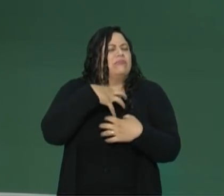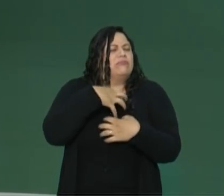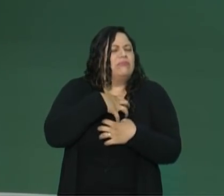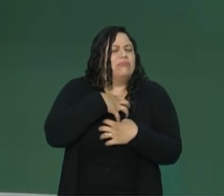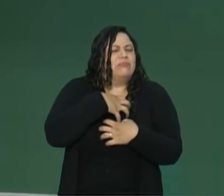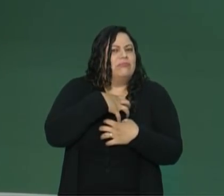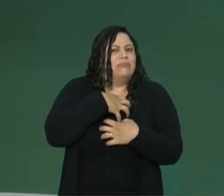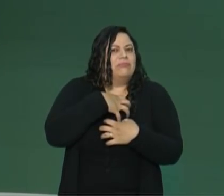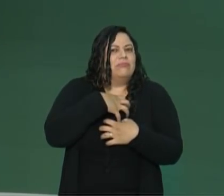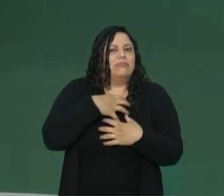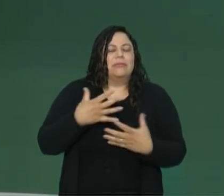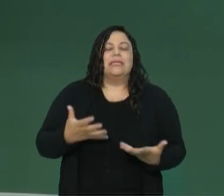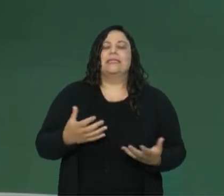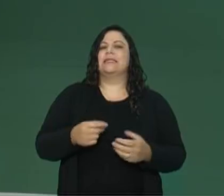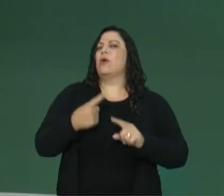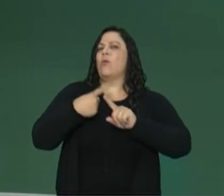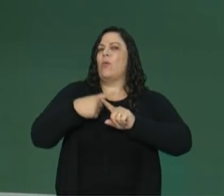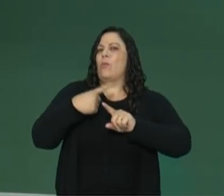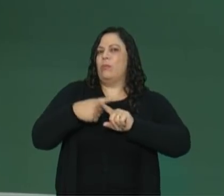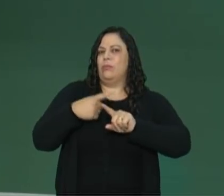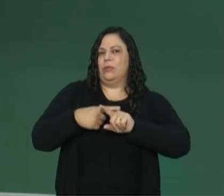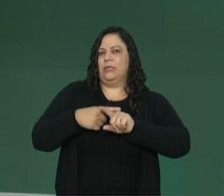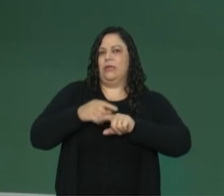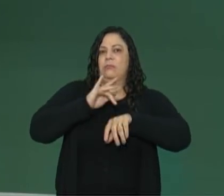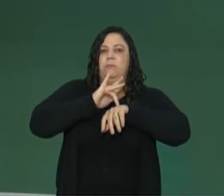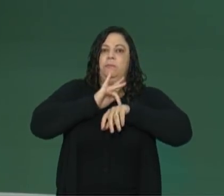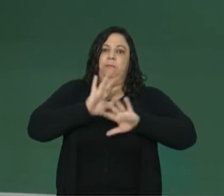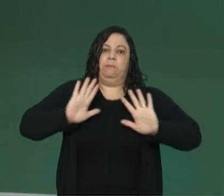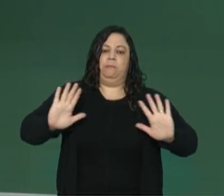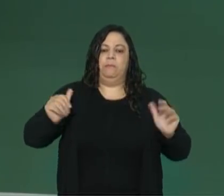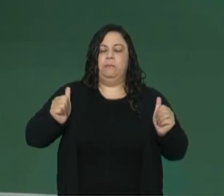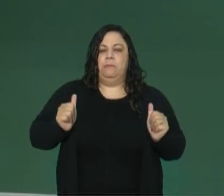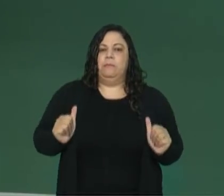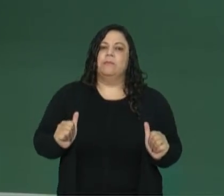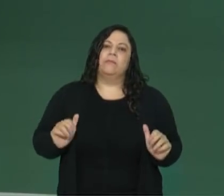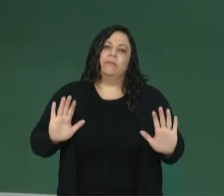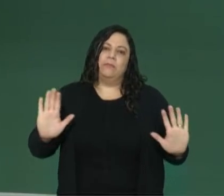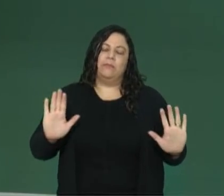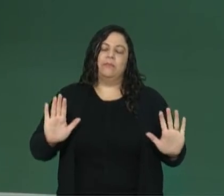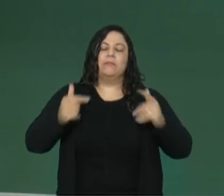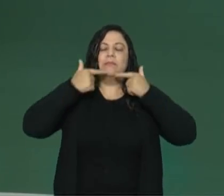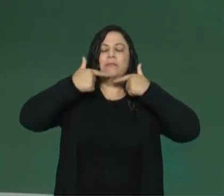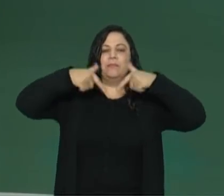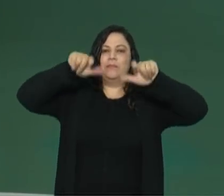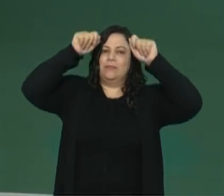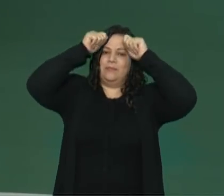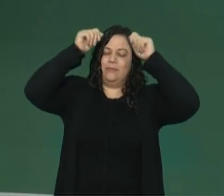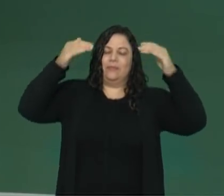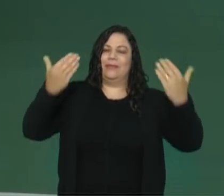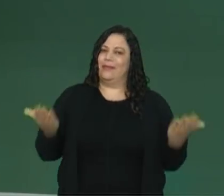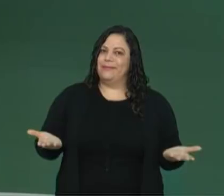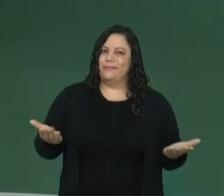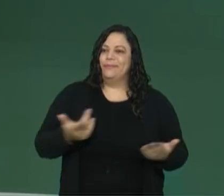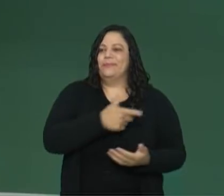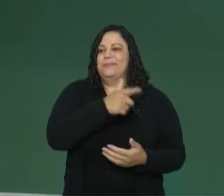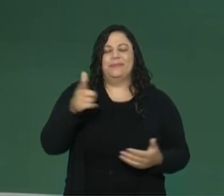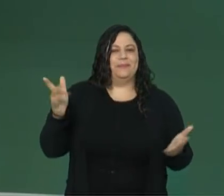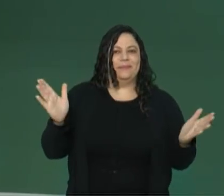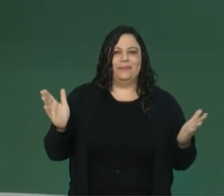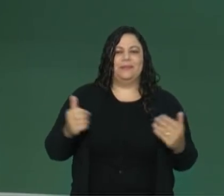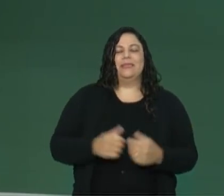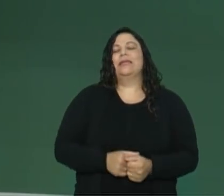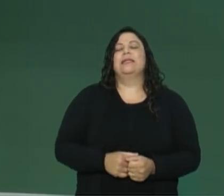imparcialidade, porque imparcialidade não existe na linguagem, né? Toda linguagem, ela sempre vai